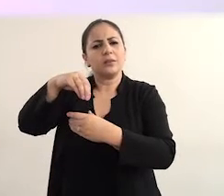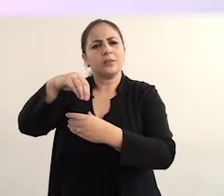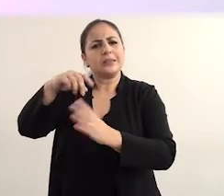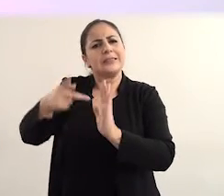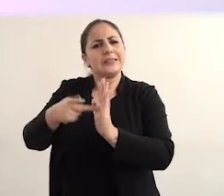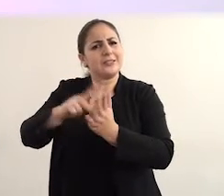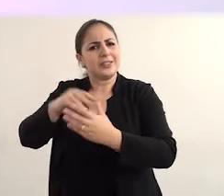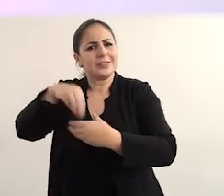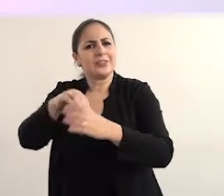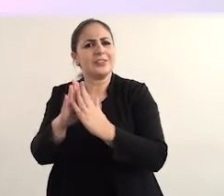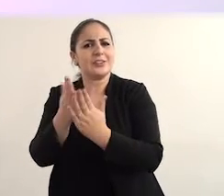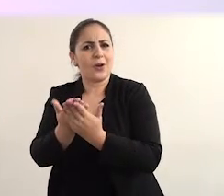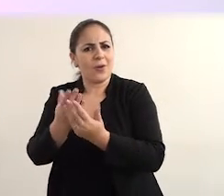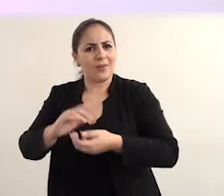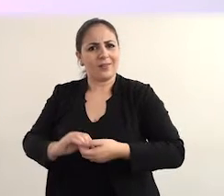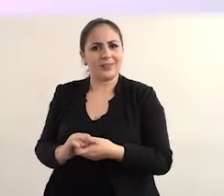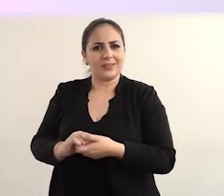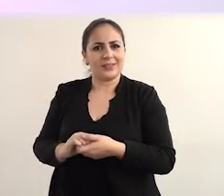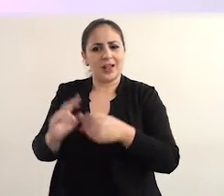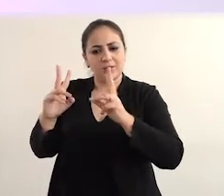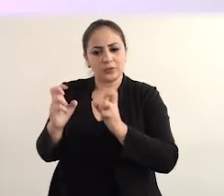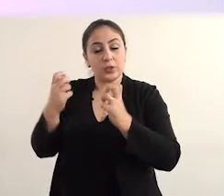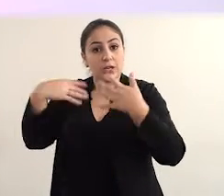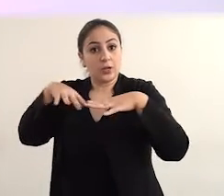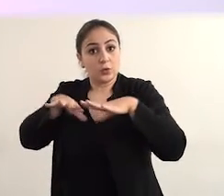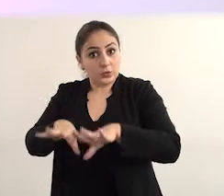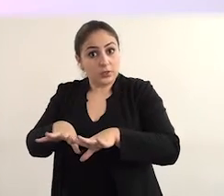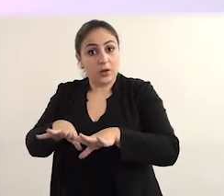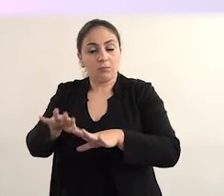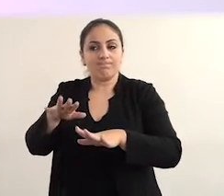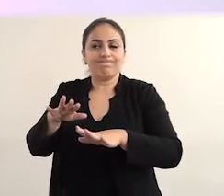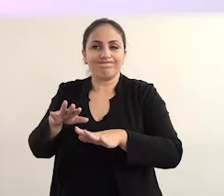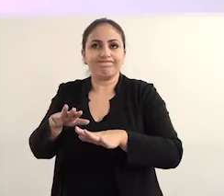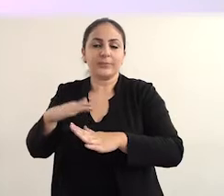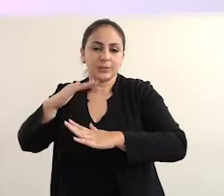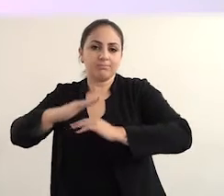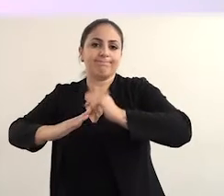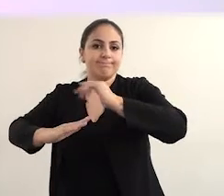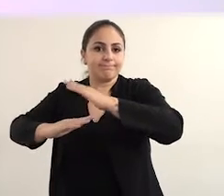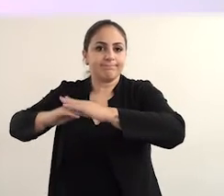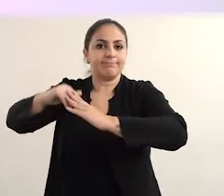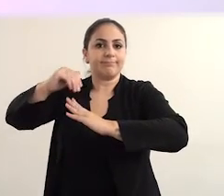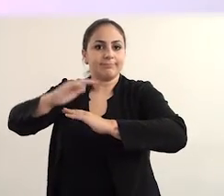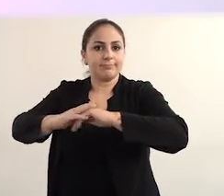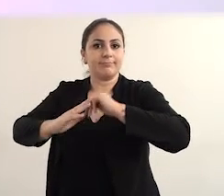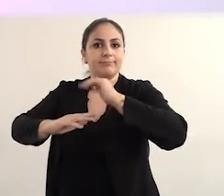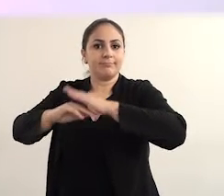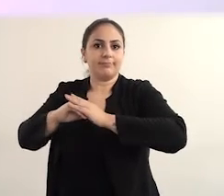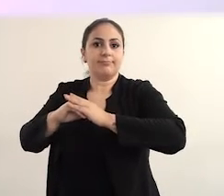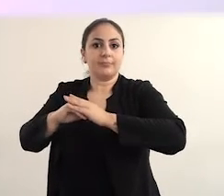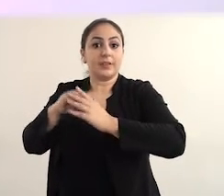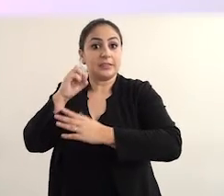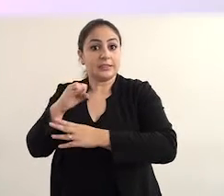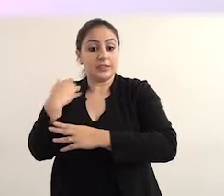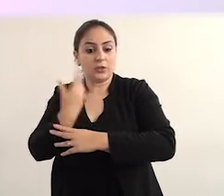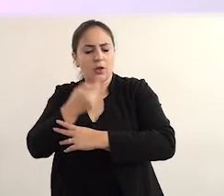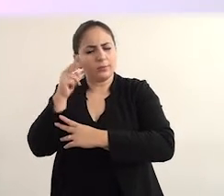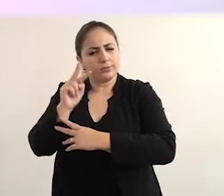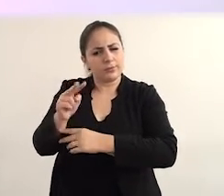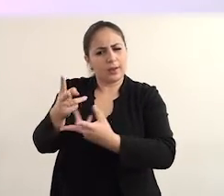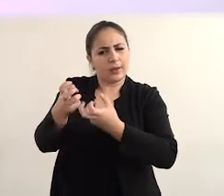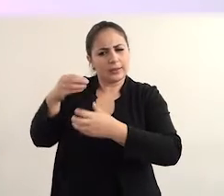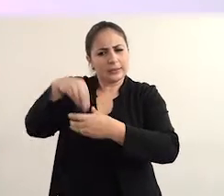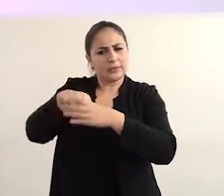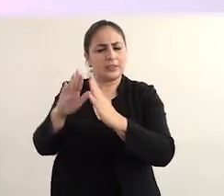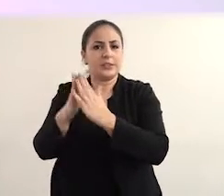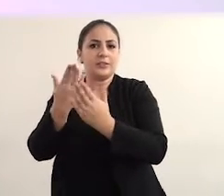significa? Essa questão da inclusão, ela ainda está em construção, né? E se a gente olhar para a